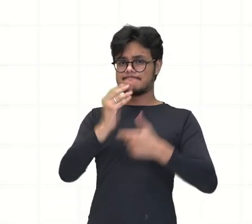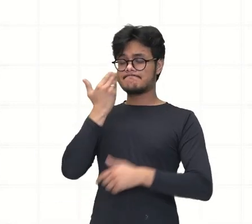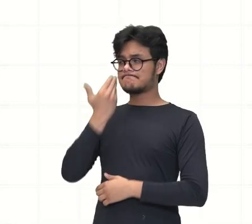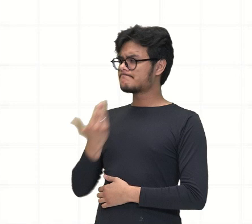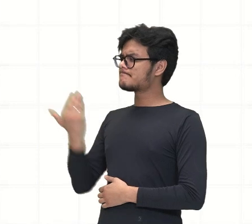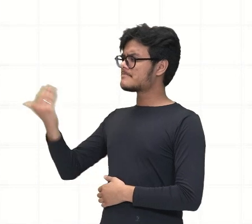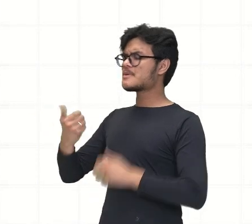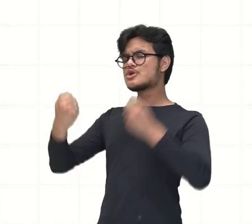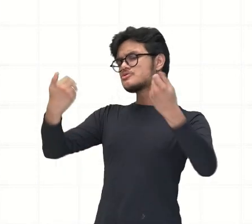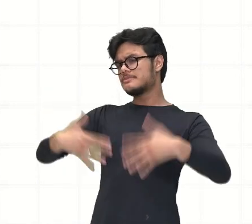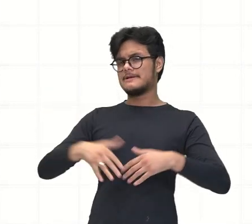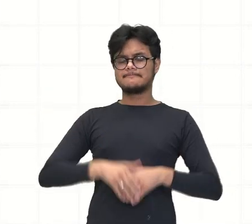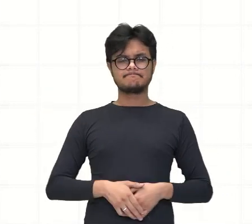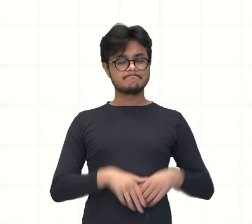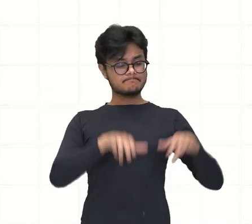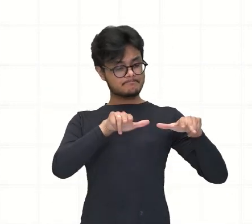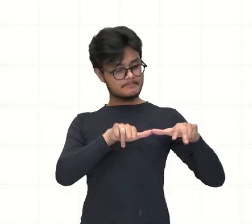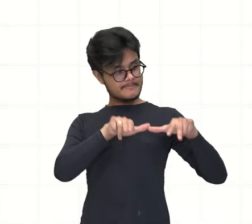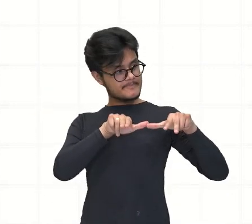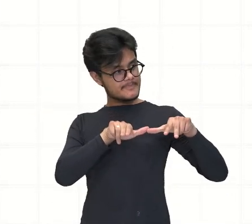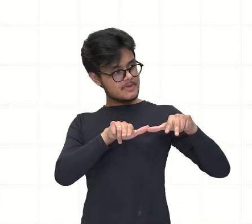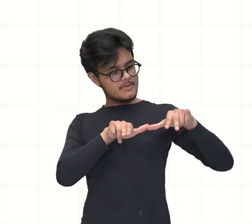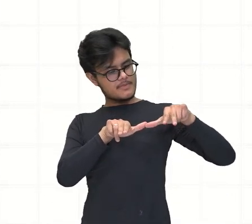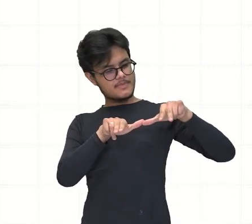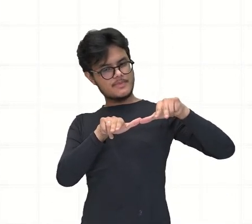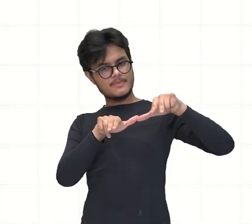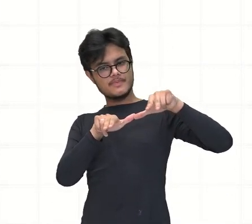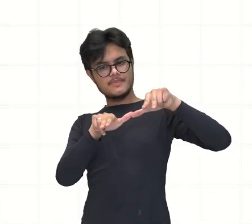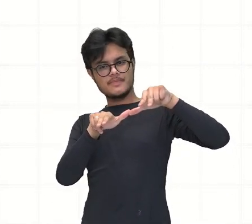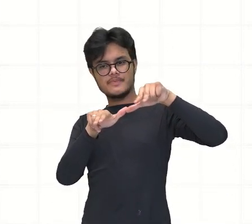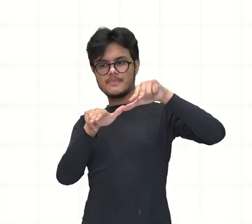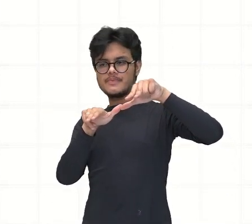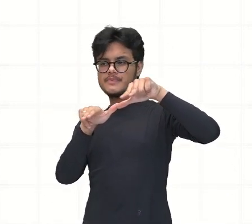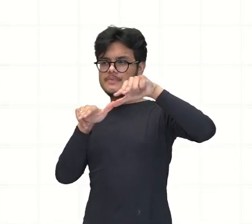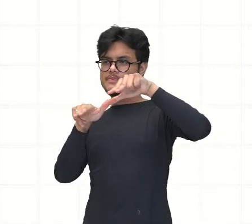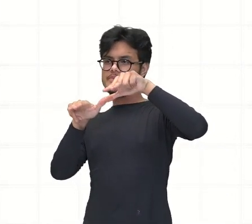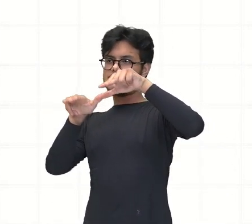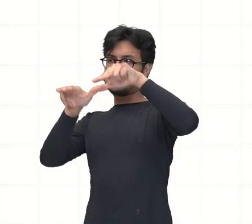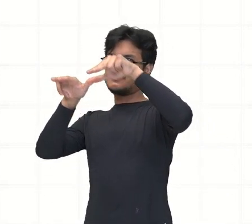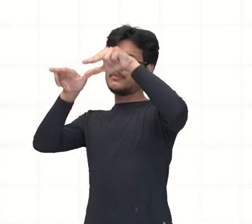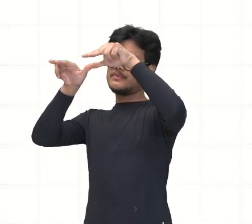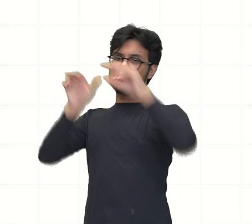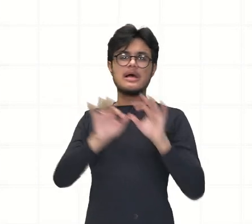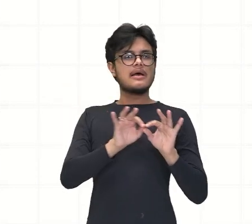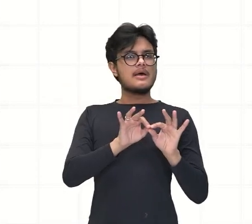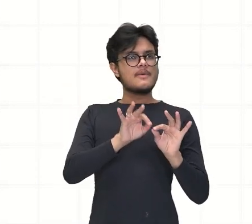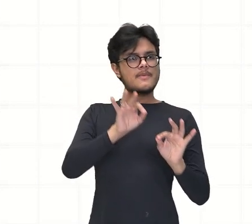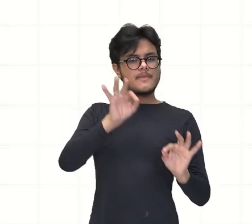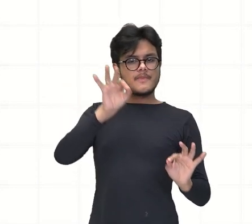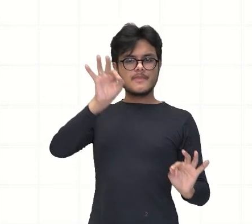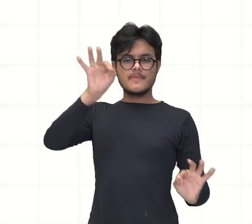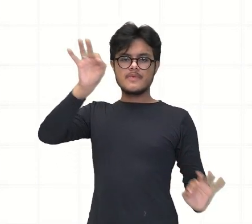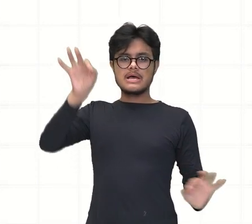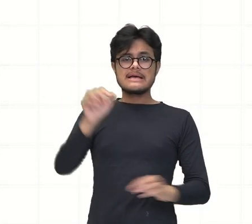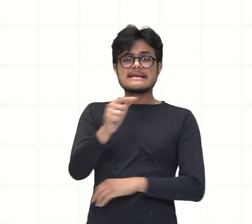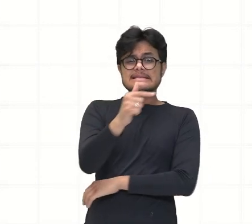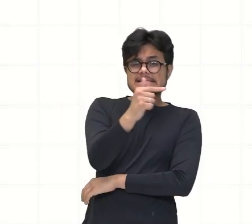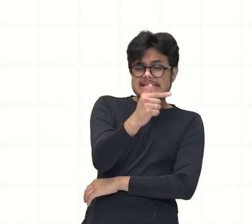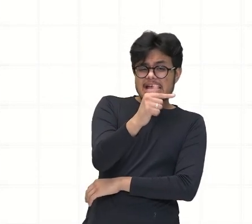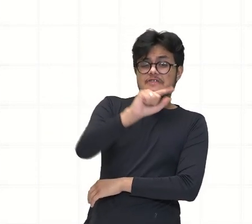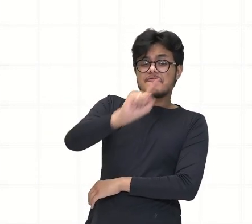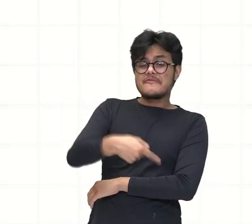diz assim: um satélite artificial atingiu a medida de distância de